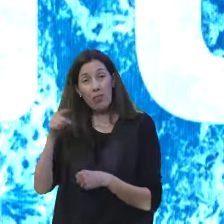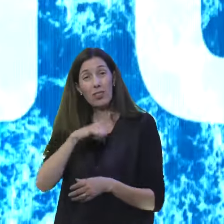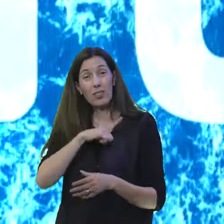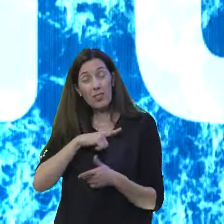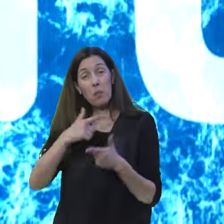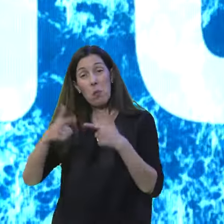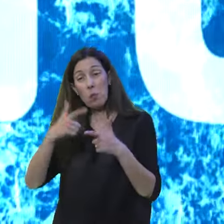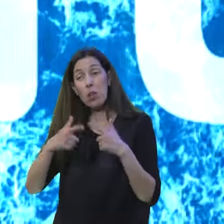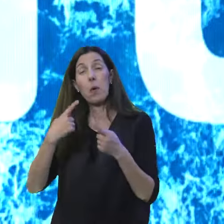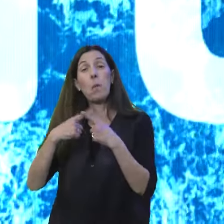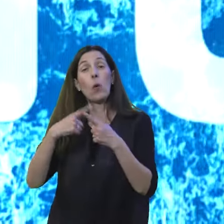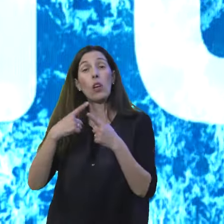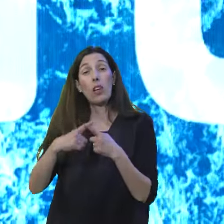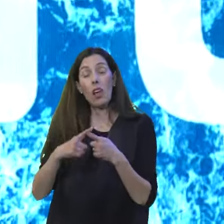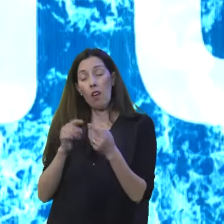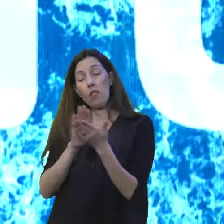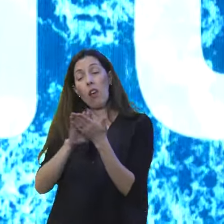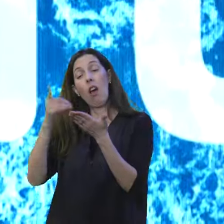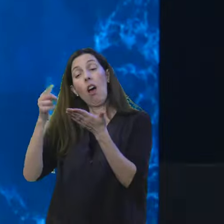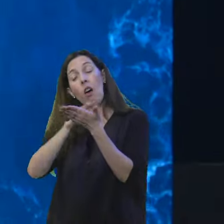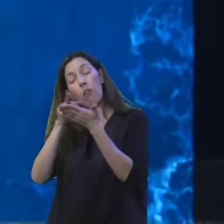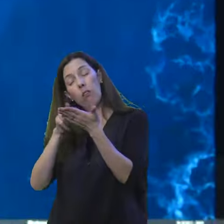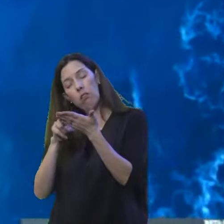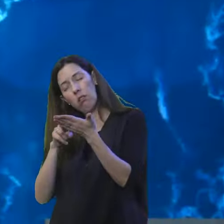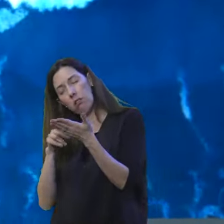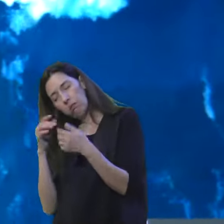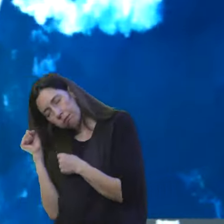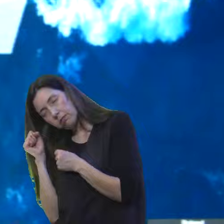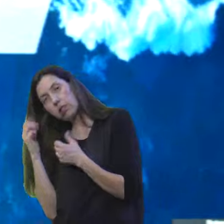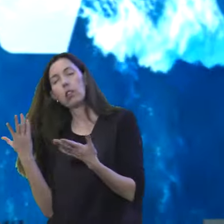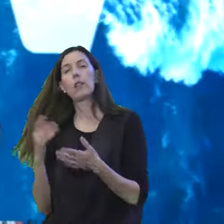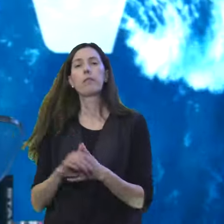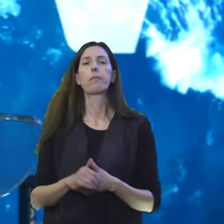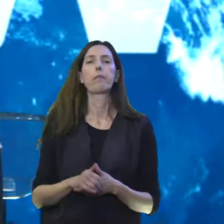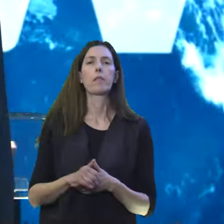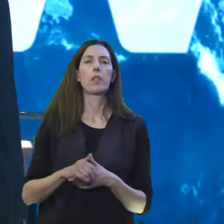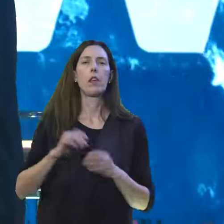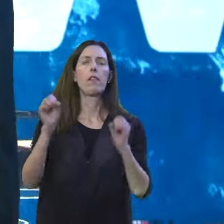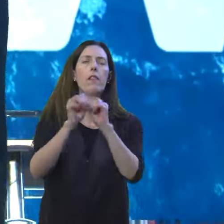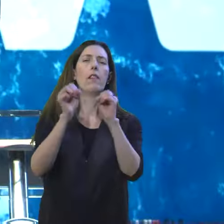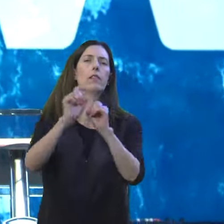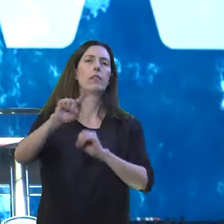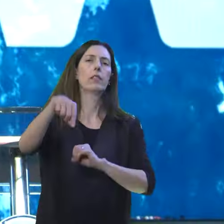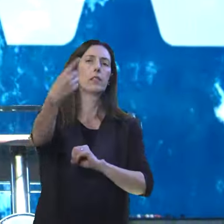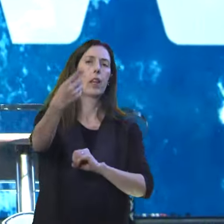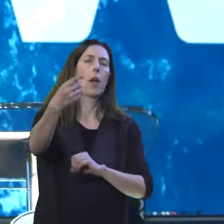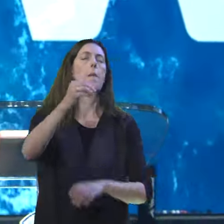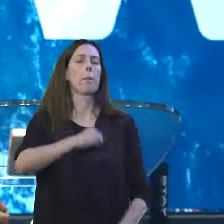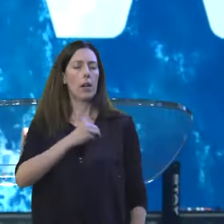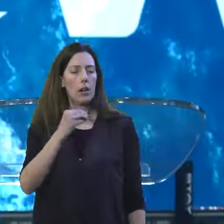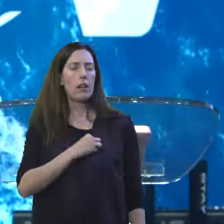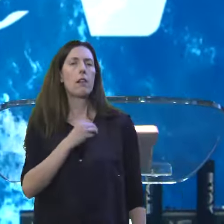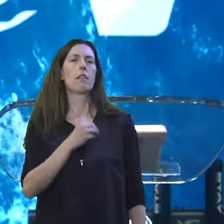Deus para depois, procrastinação é pecado. Repete assim comigo, procrastinação é pecado.